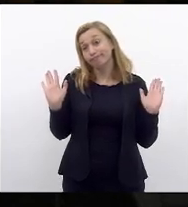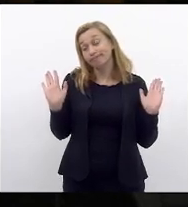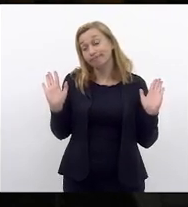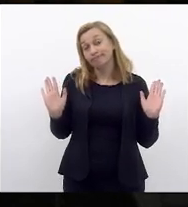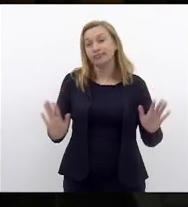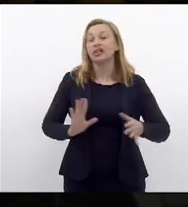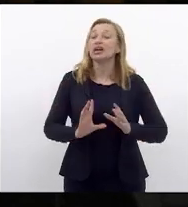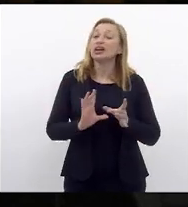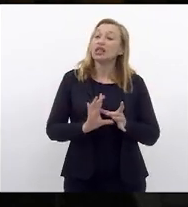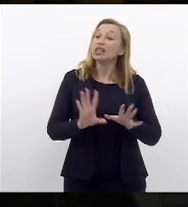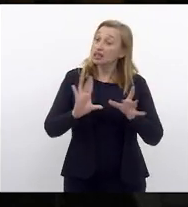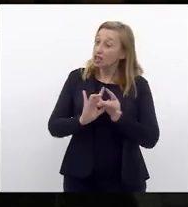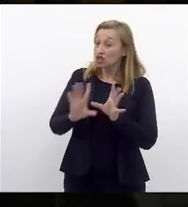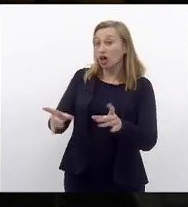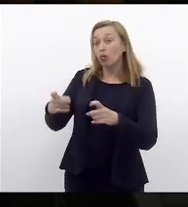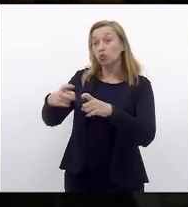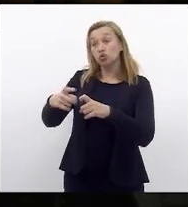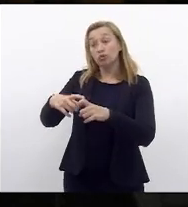os médicos